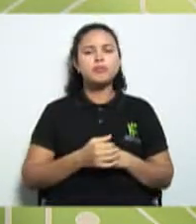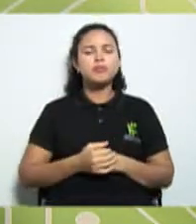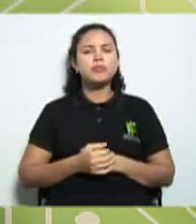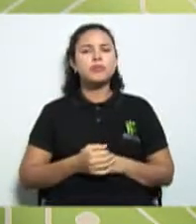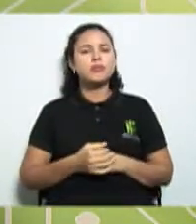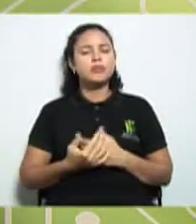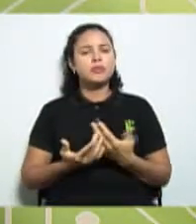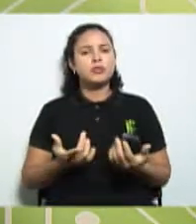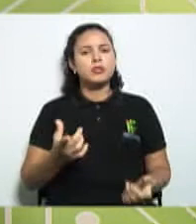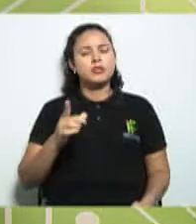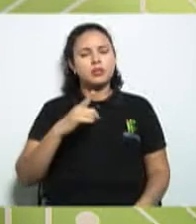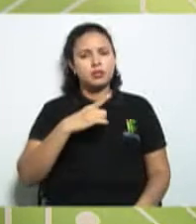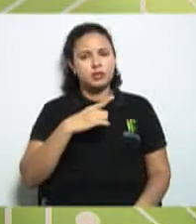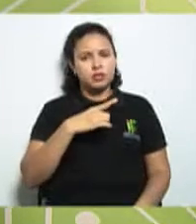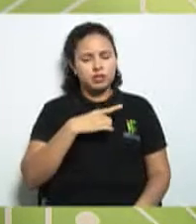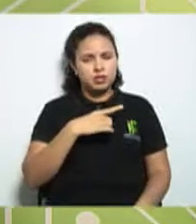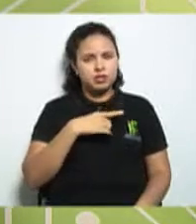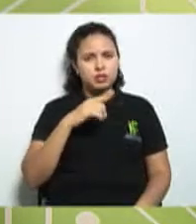Então, são